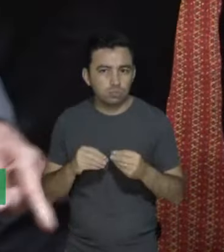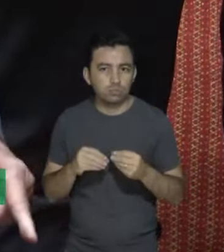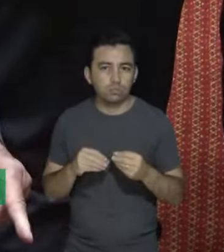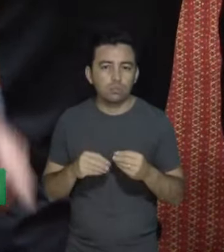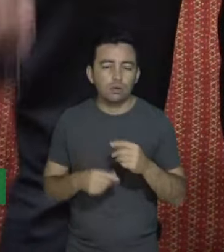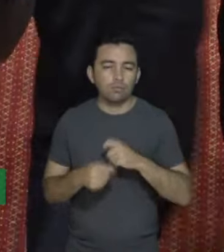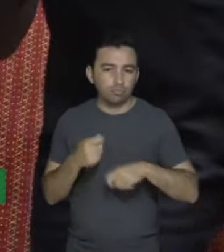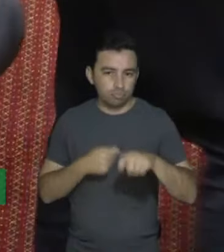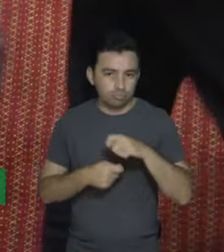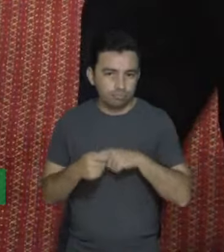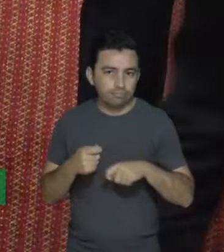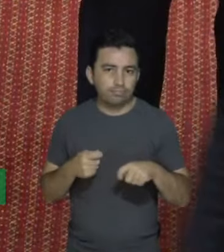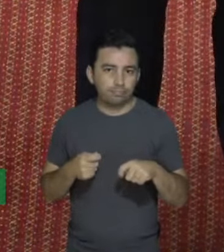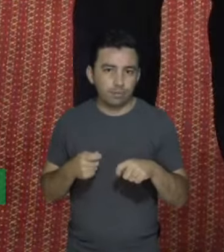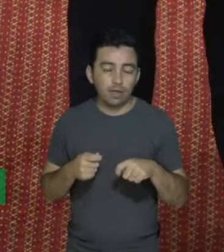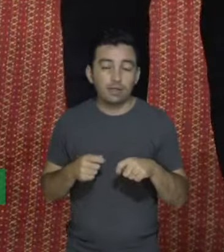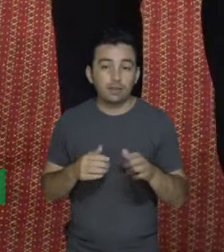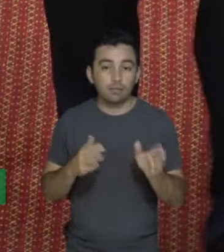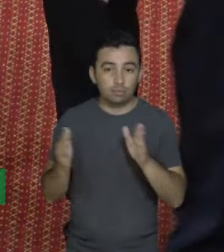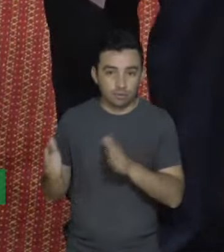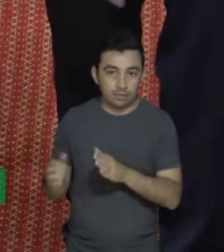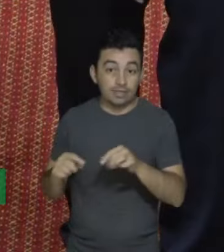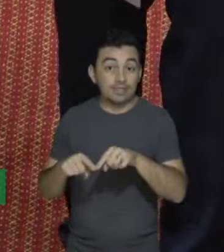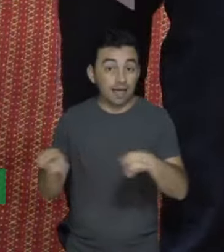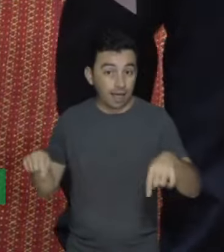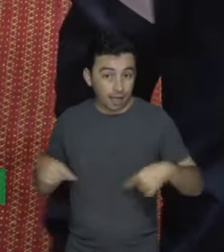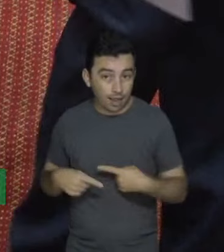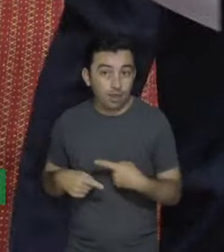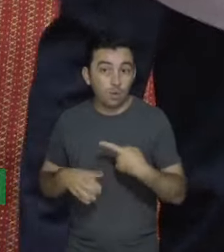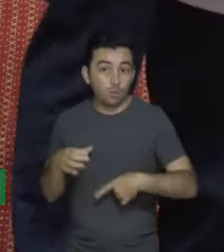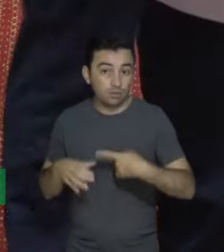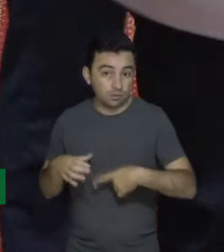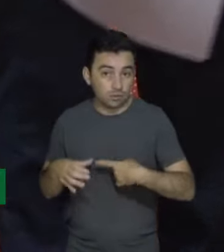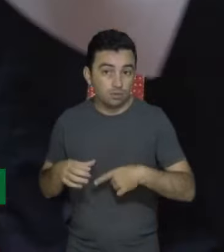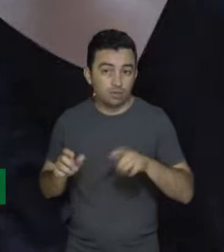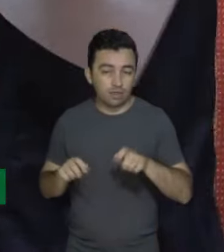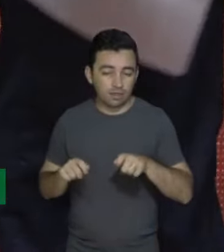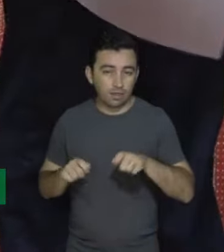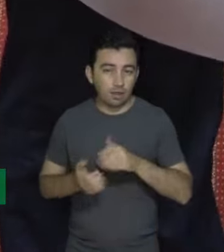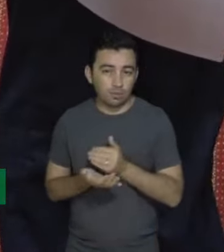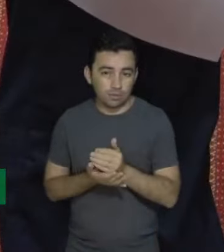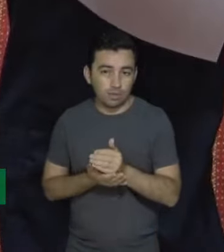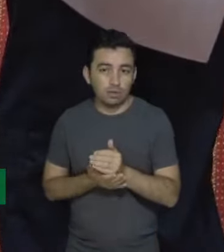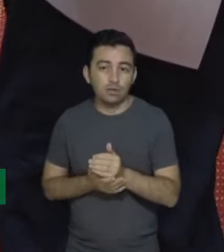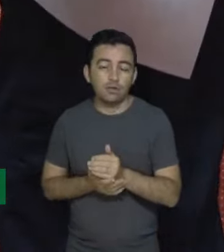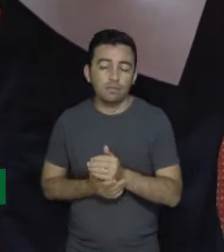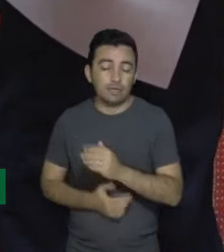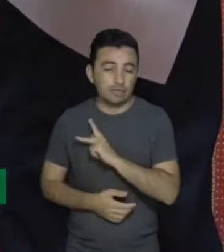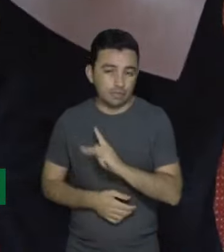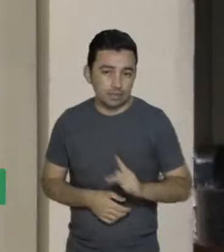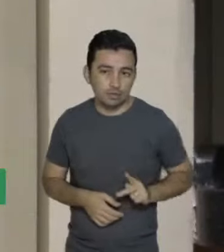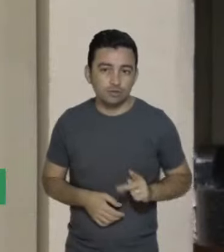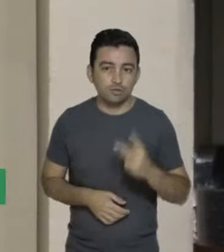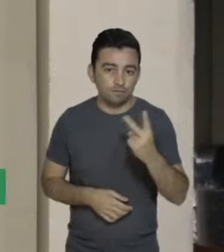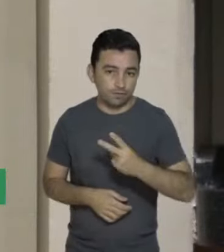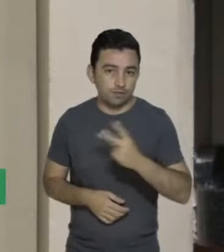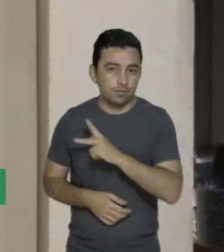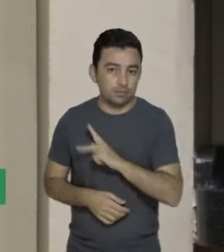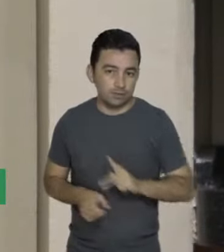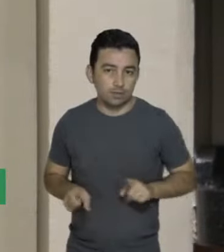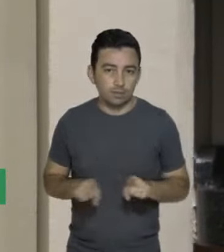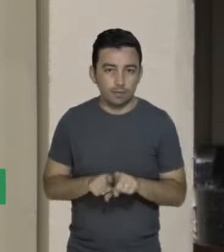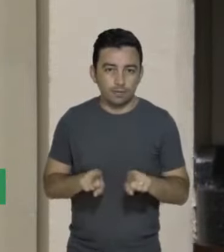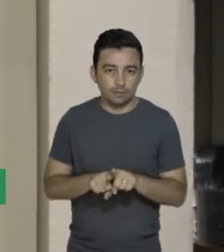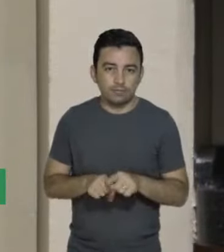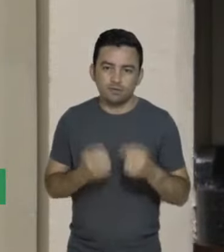para em seguida na sala das comissões é fazer a instalação e a eleição do presidente e o vice-presidente Muito obrigado vossa excelência